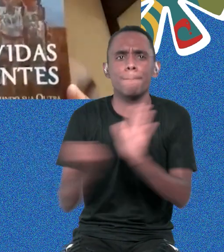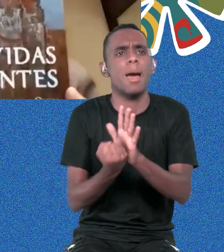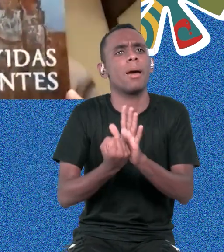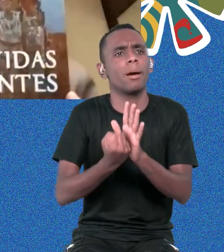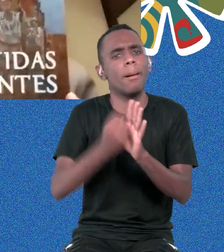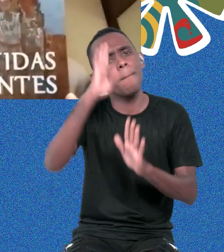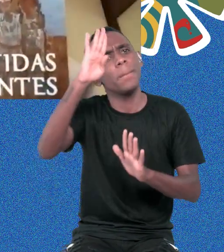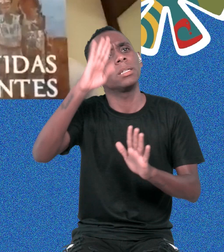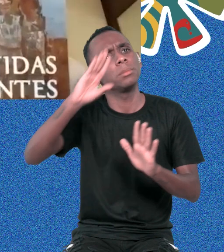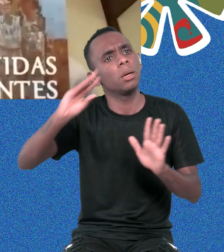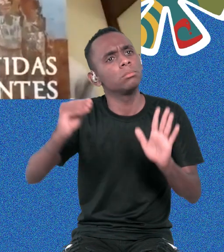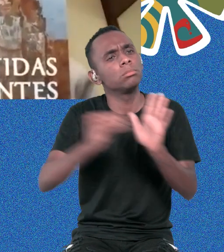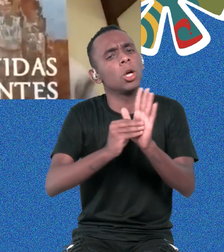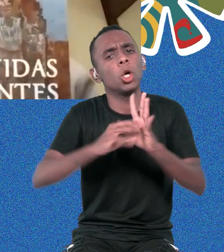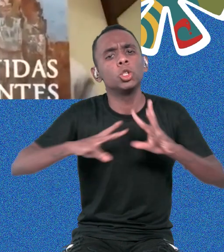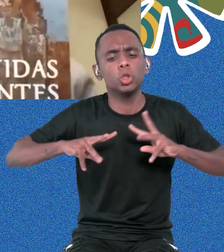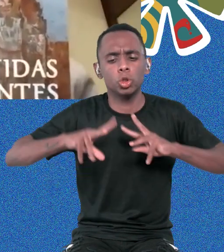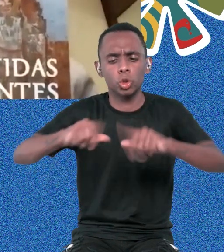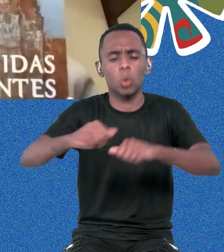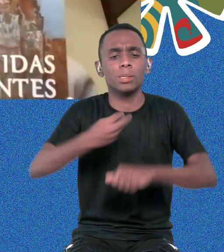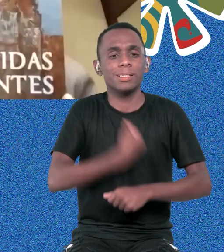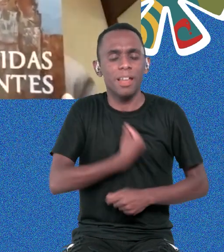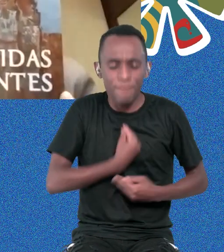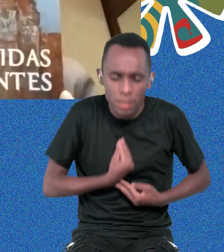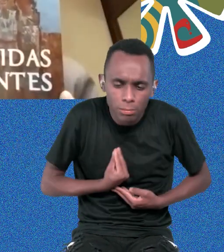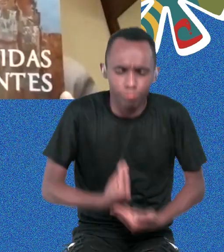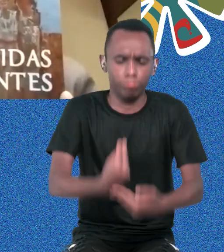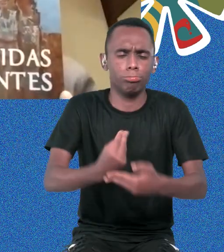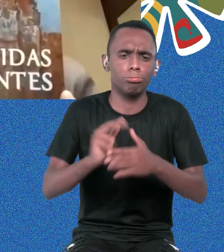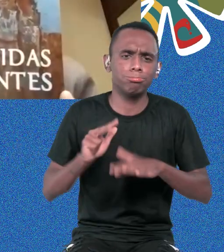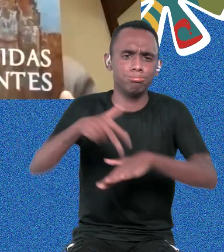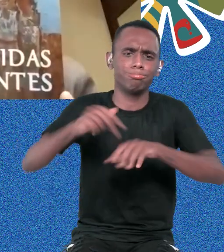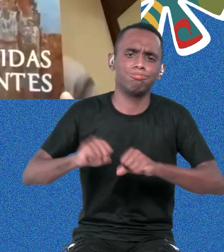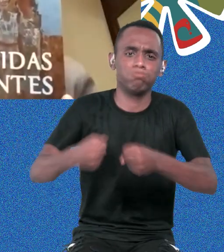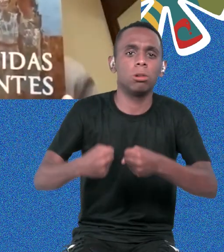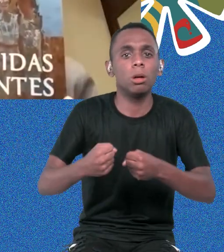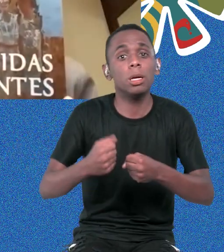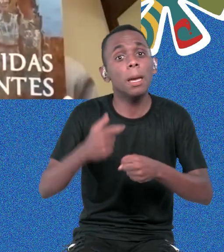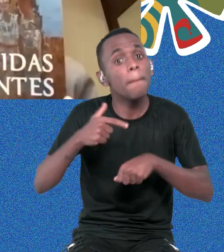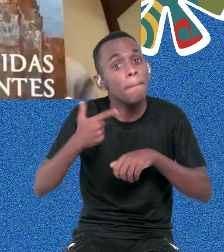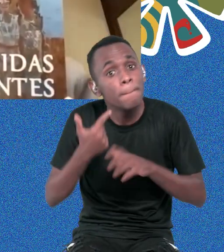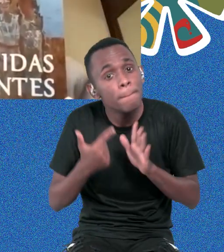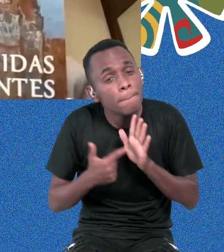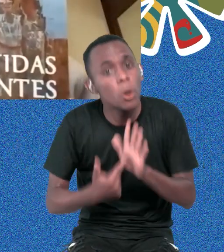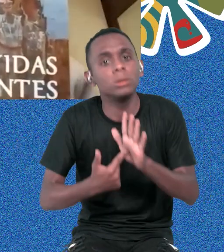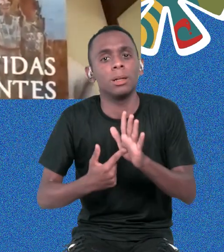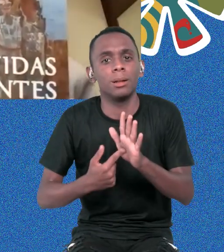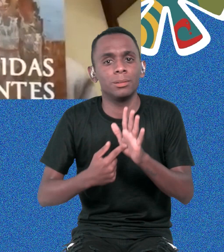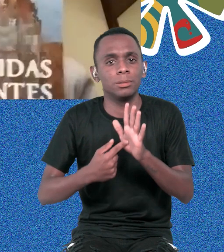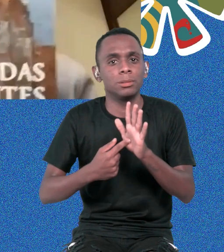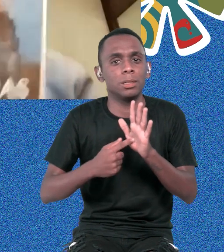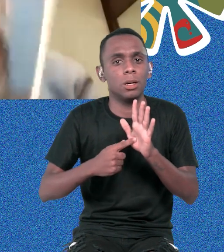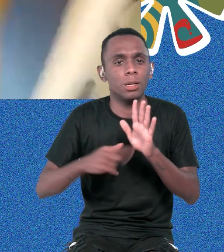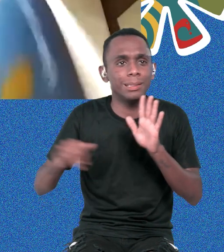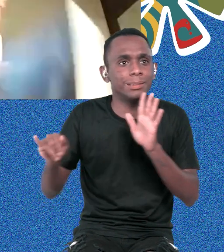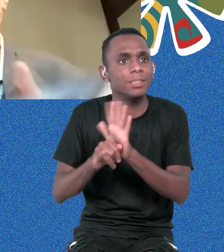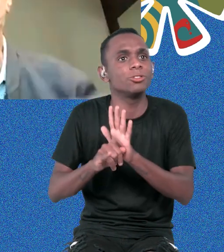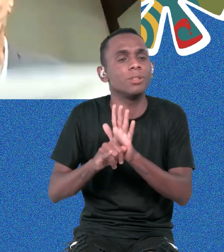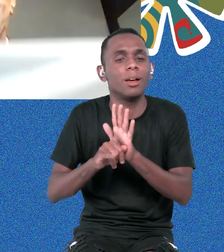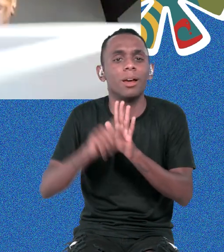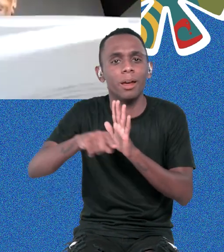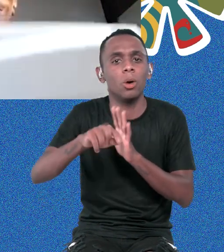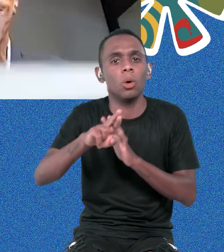símbolo de todas essas vidas resistentes, reafirmando sua outra humanidade?